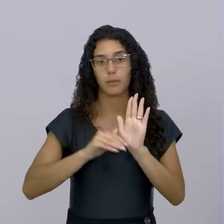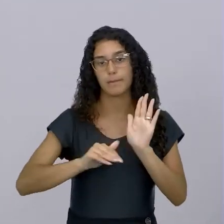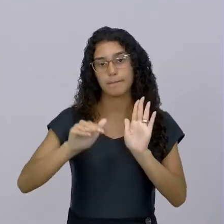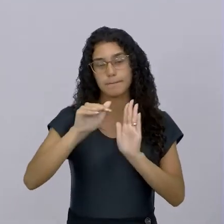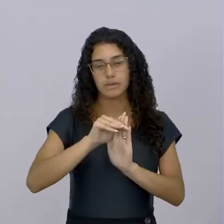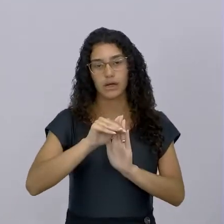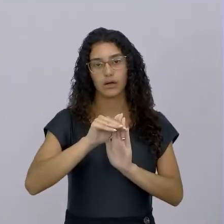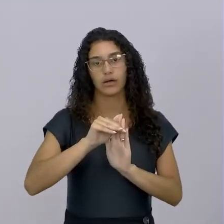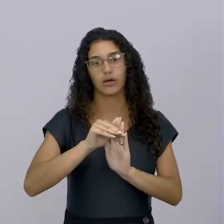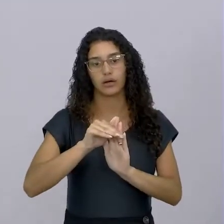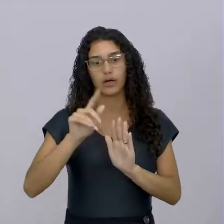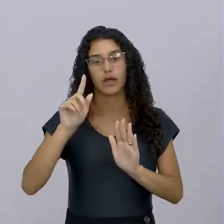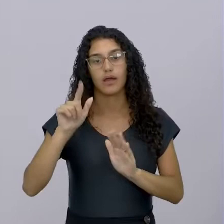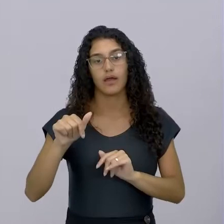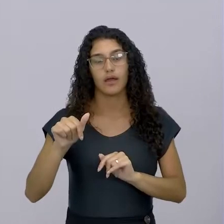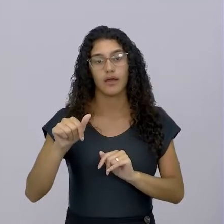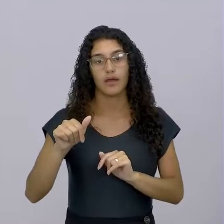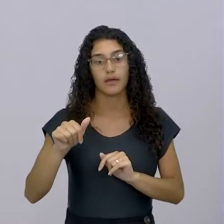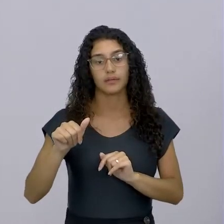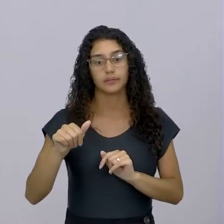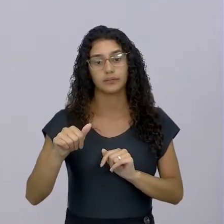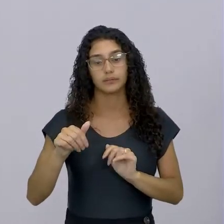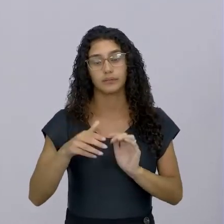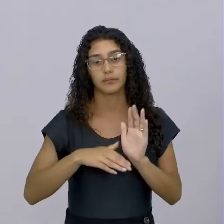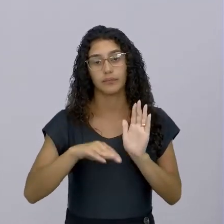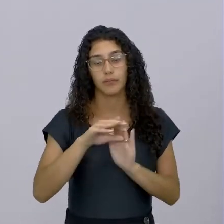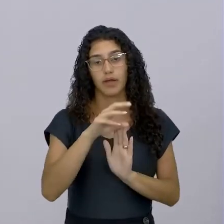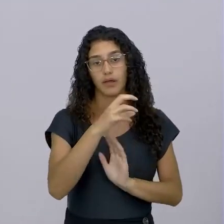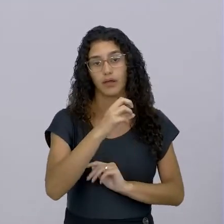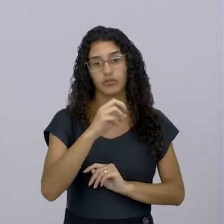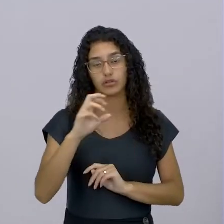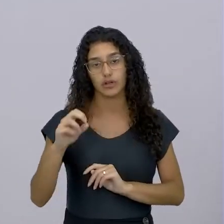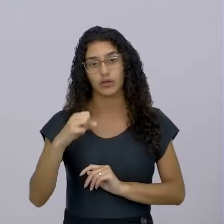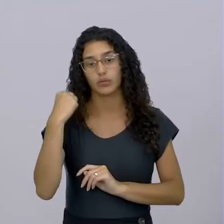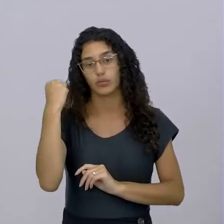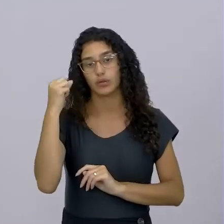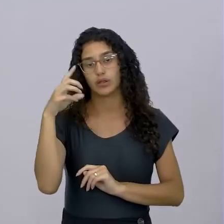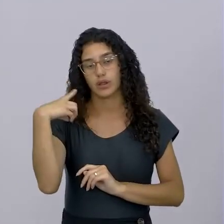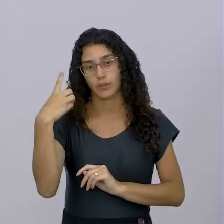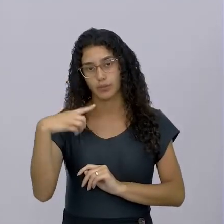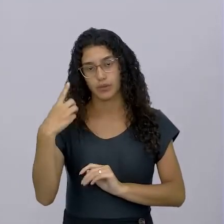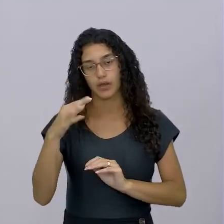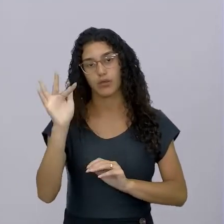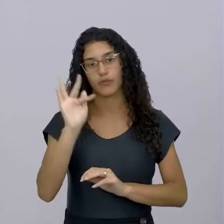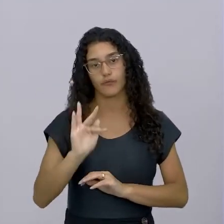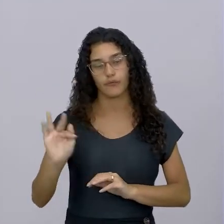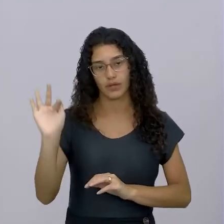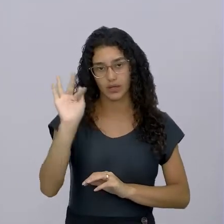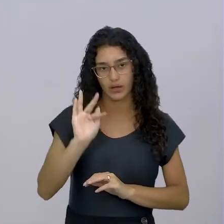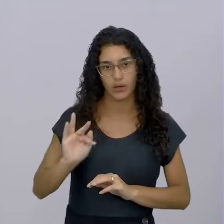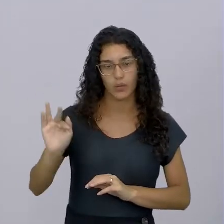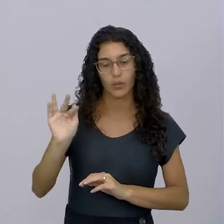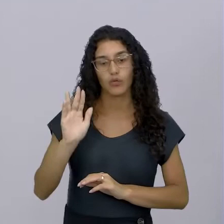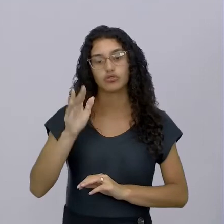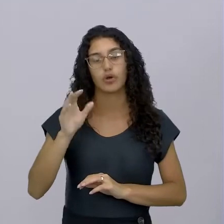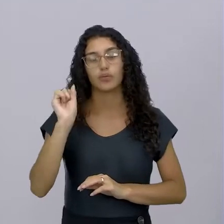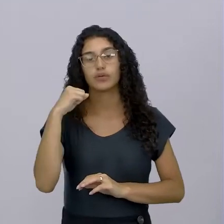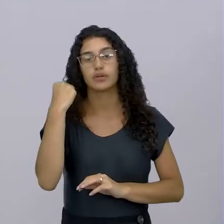os deputados, eles são mais de 500 deputados federais, né? Já